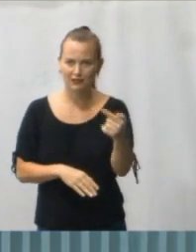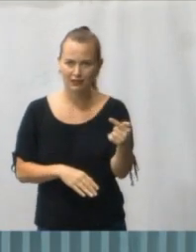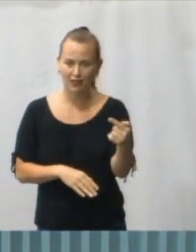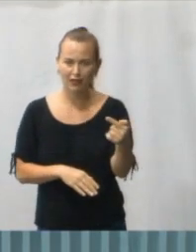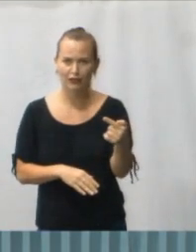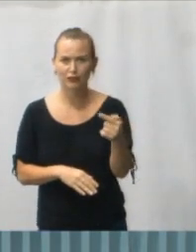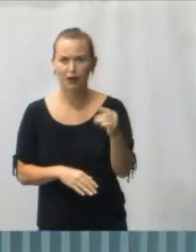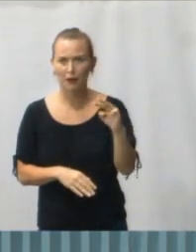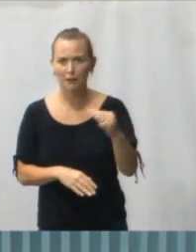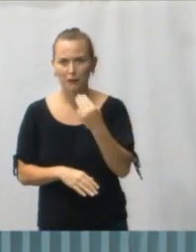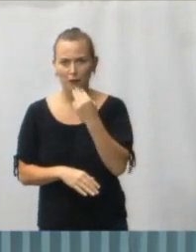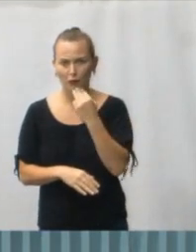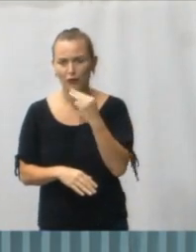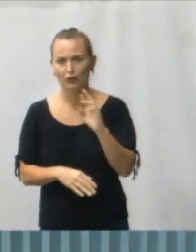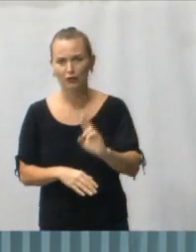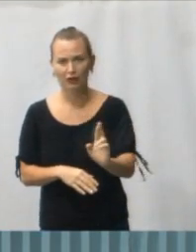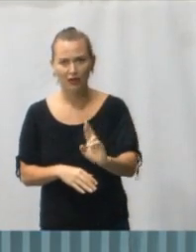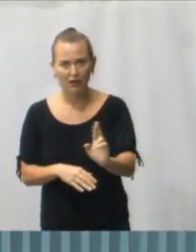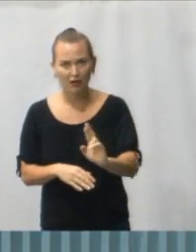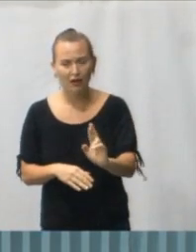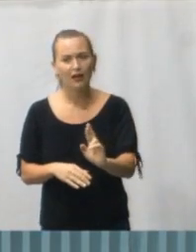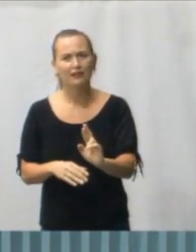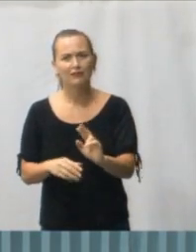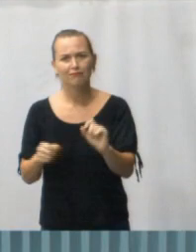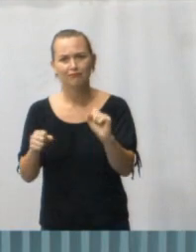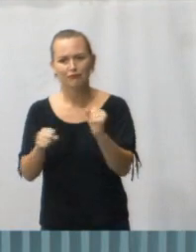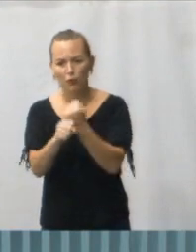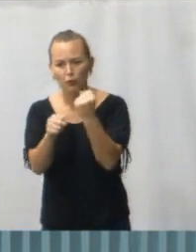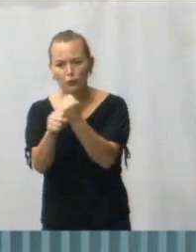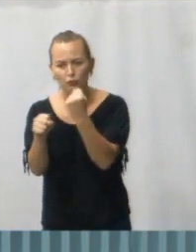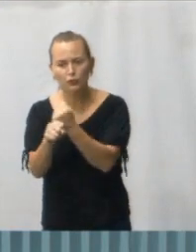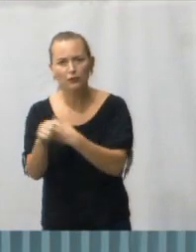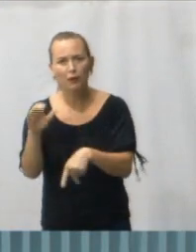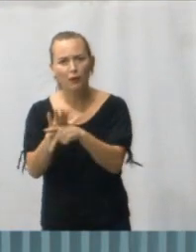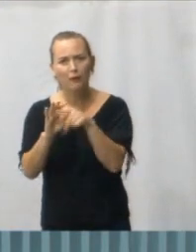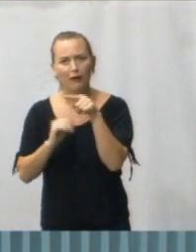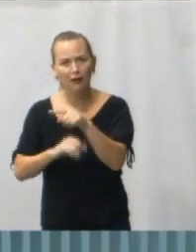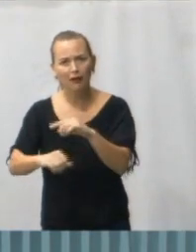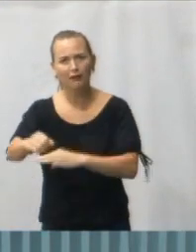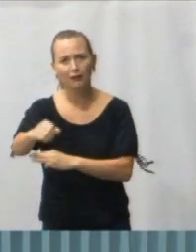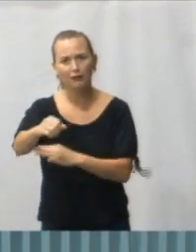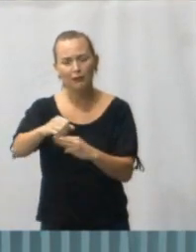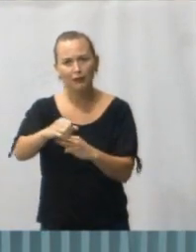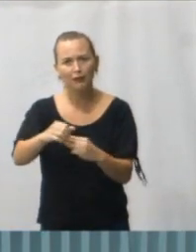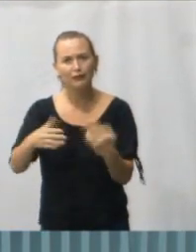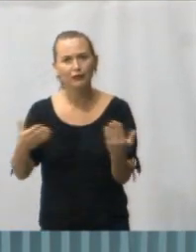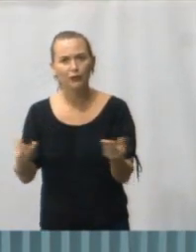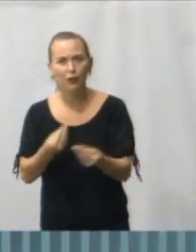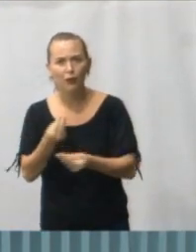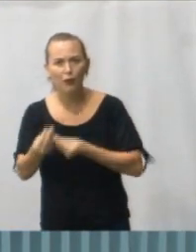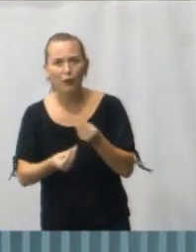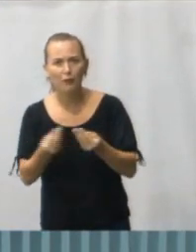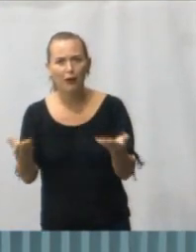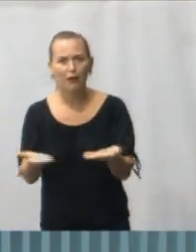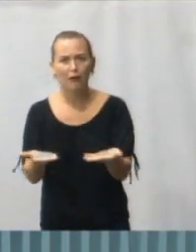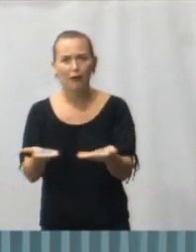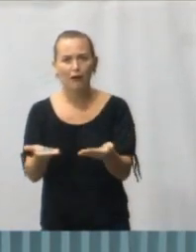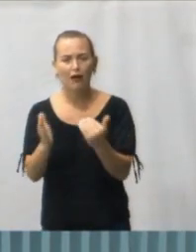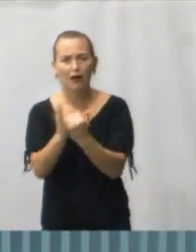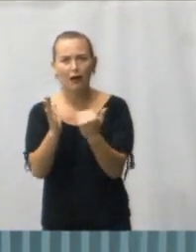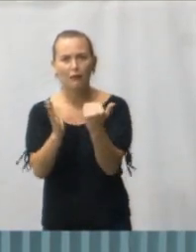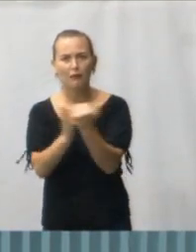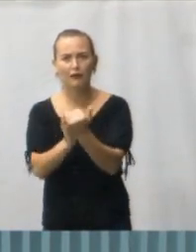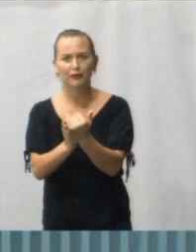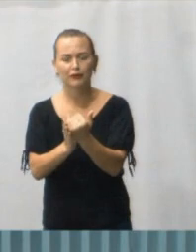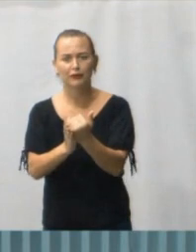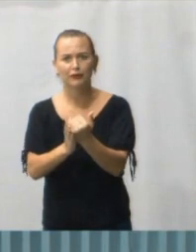ciclovia. Então, assim, é inadmissível que o descumprimento contratual, me ative muito bem ao contrato, aproveitei esse período para